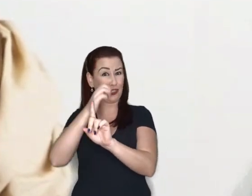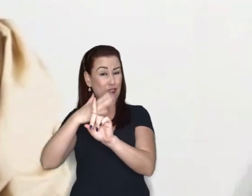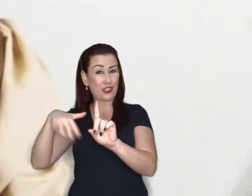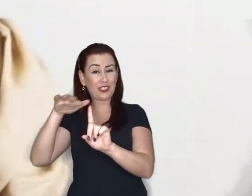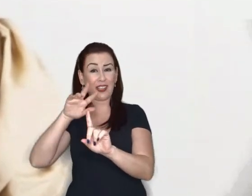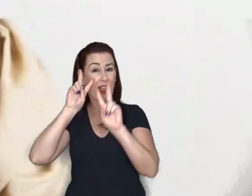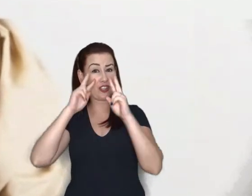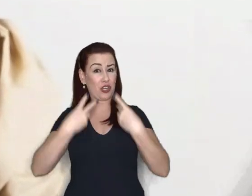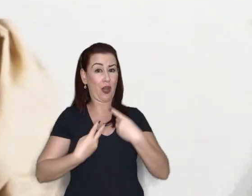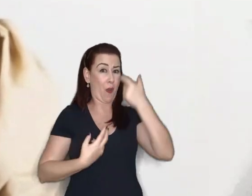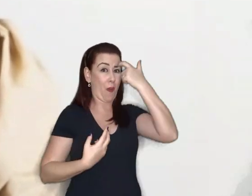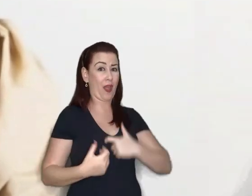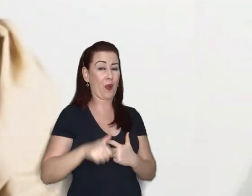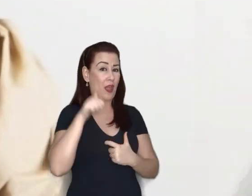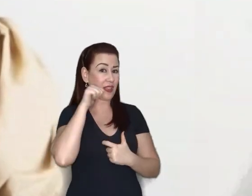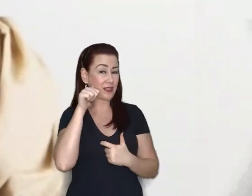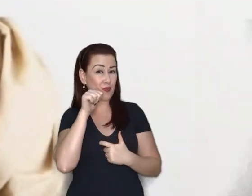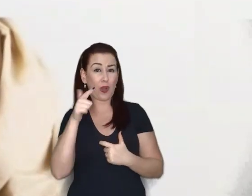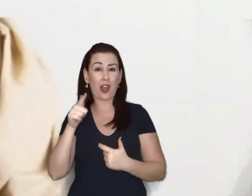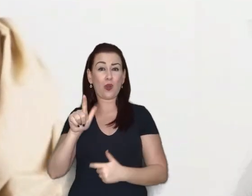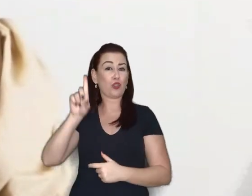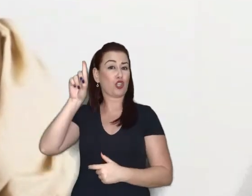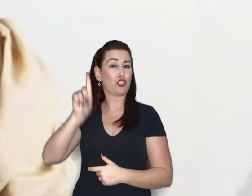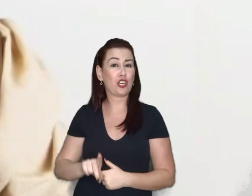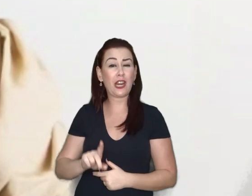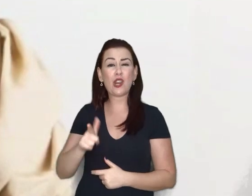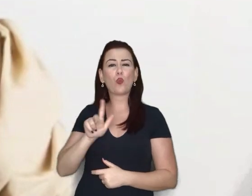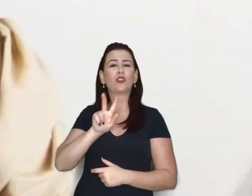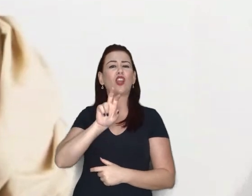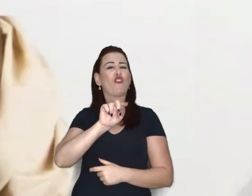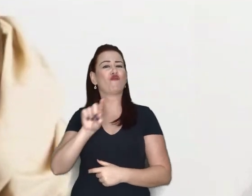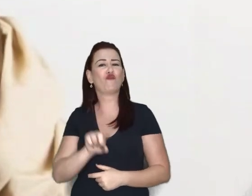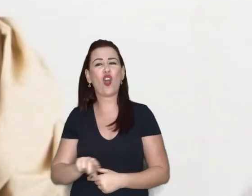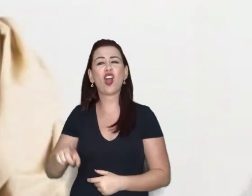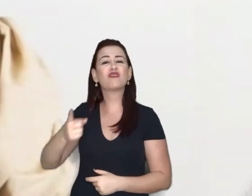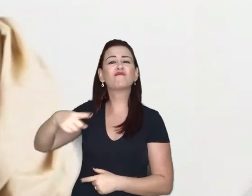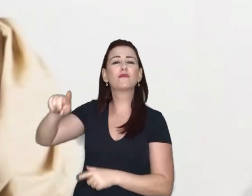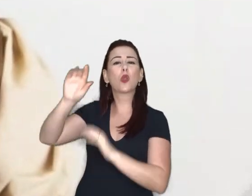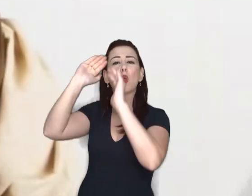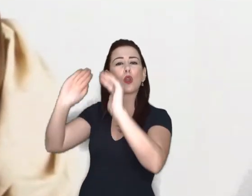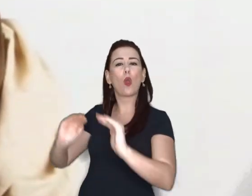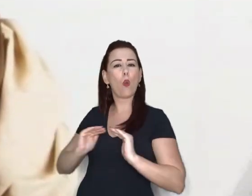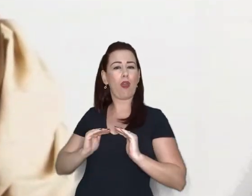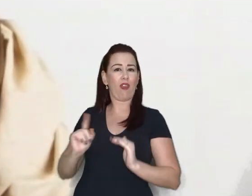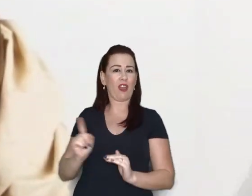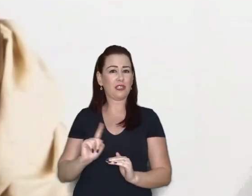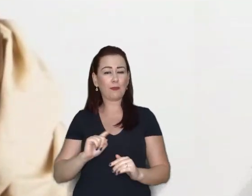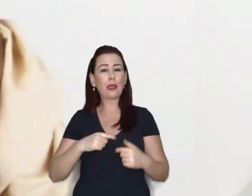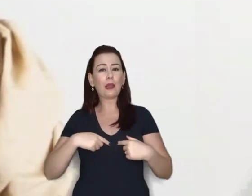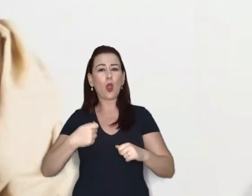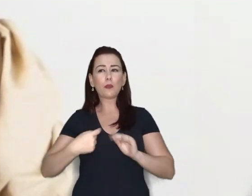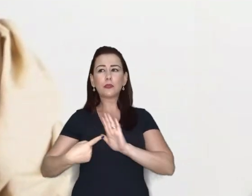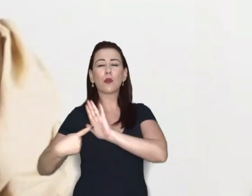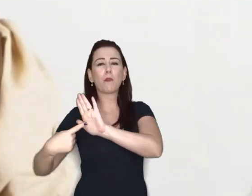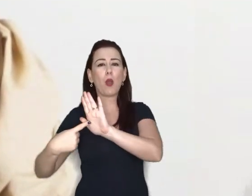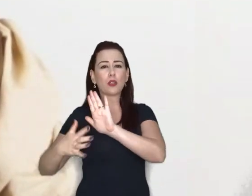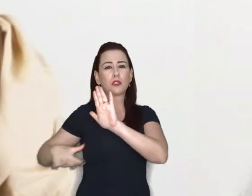voz, não tinham direitos legais, não tinham devido respeito e precisavam se impor perante o